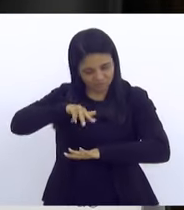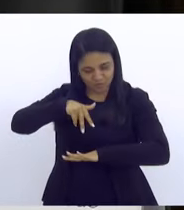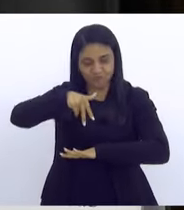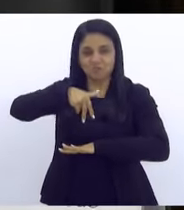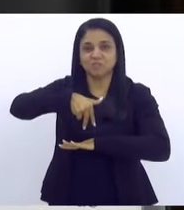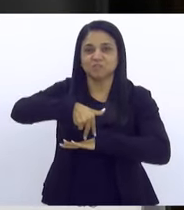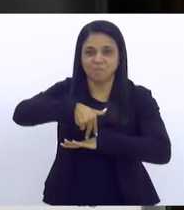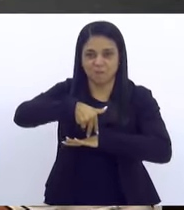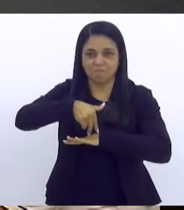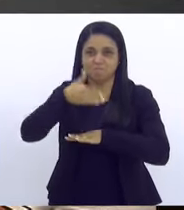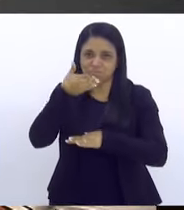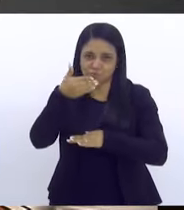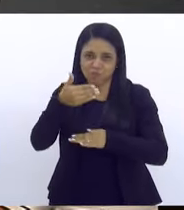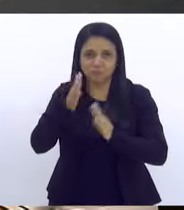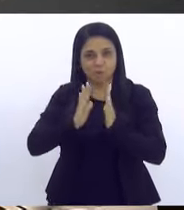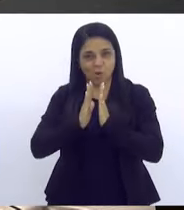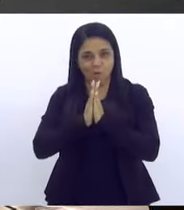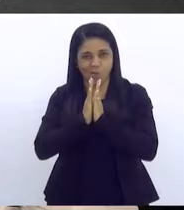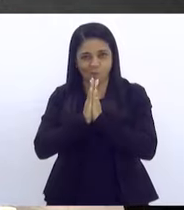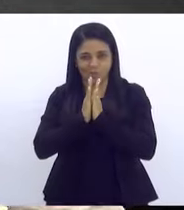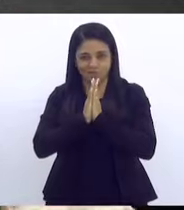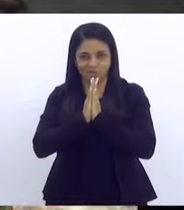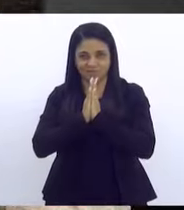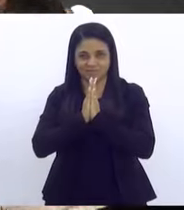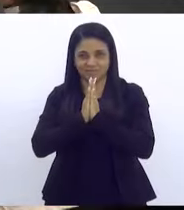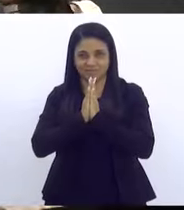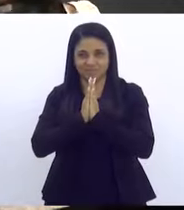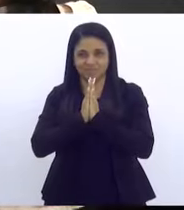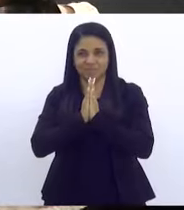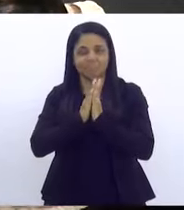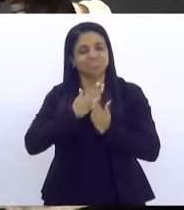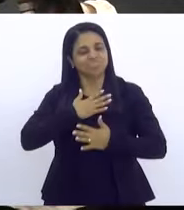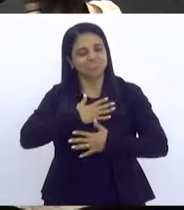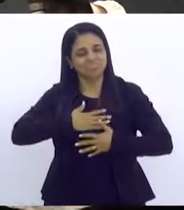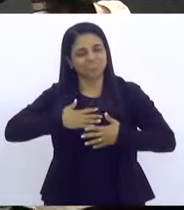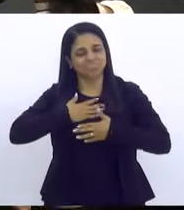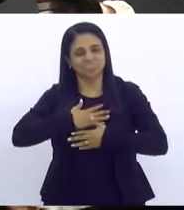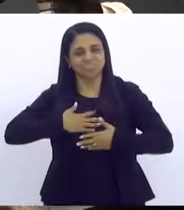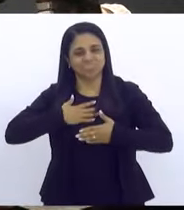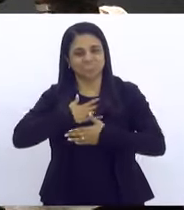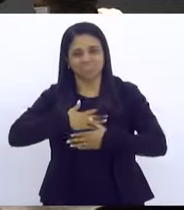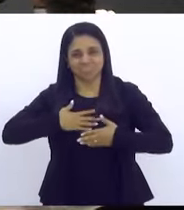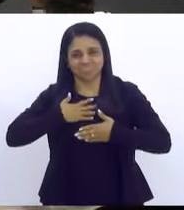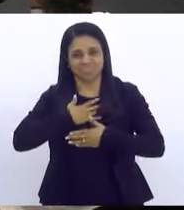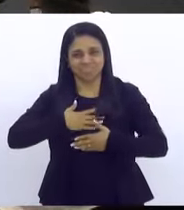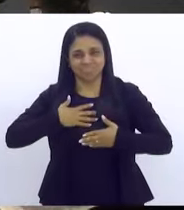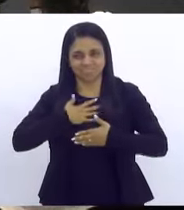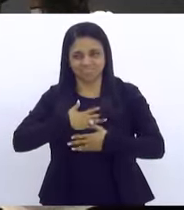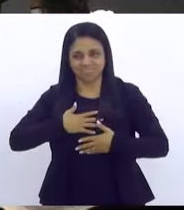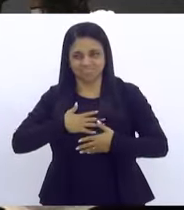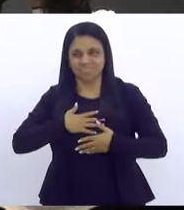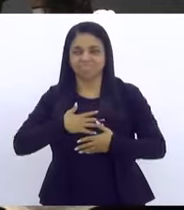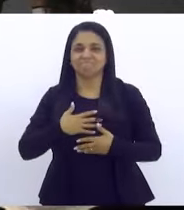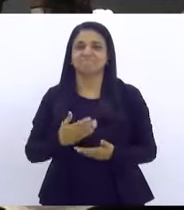fazer essa oração que, com muito prazer, eu vou fazer.